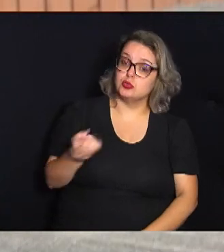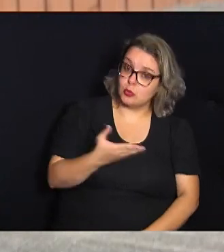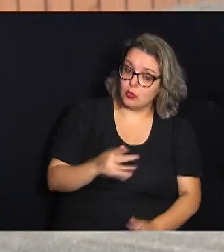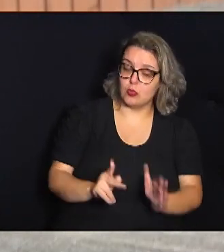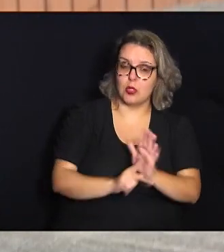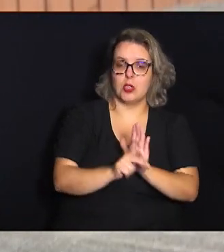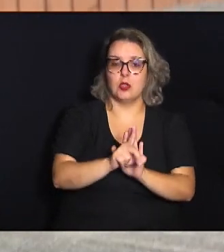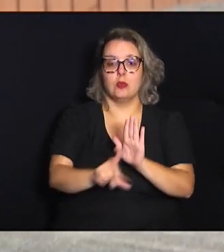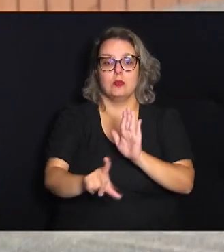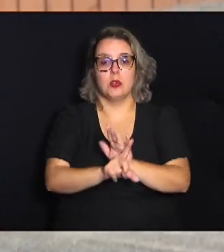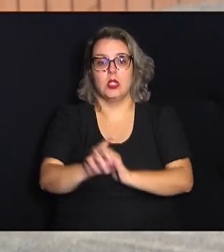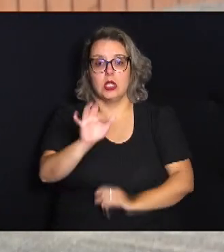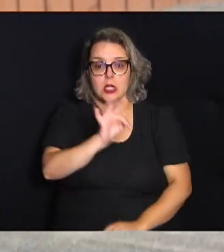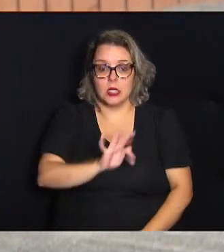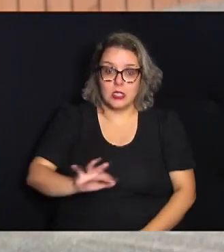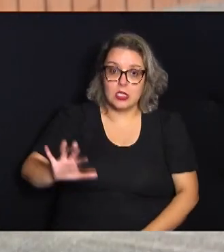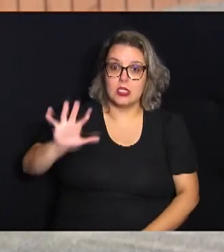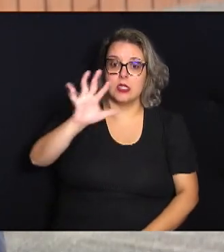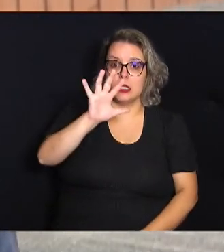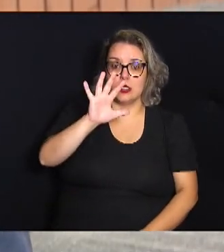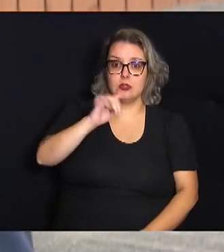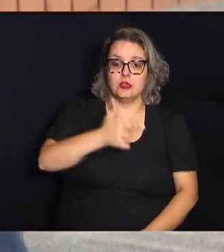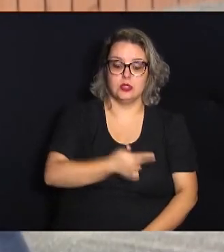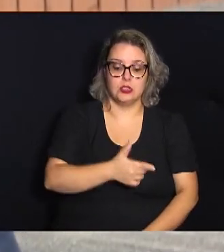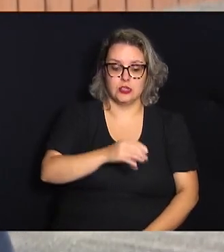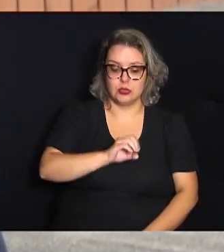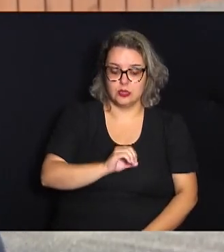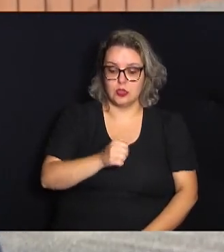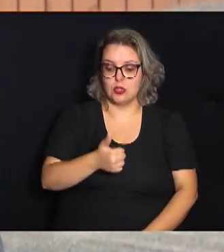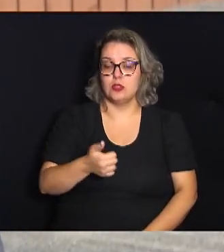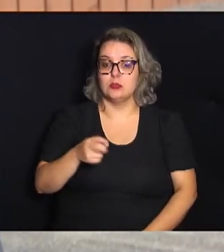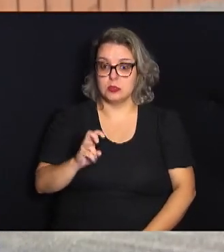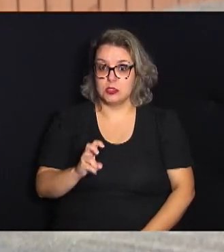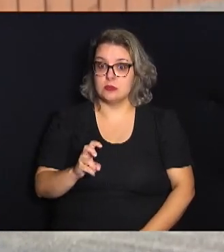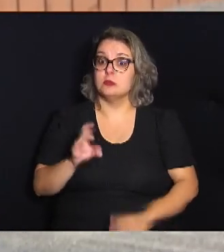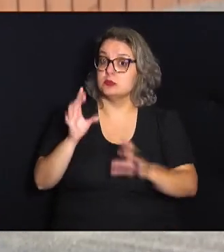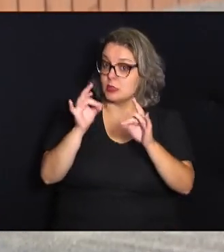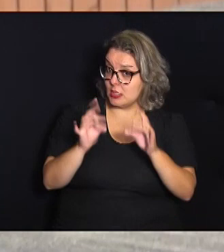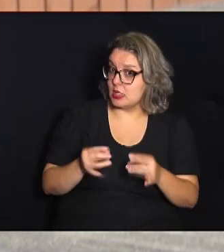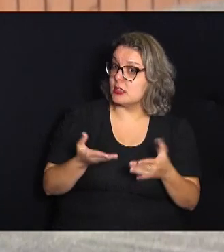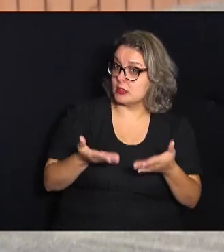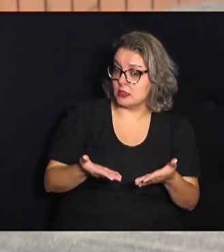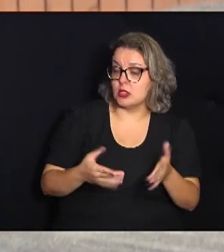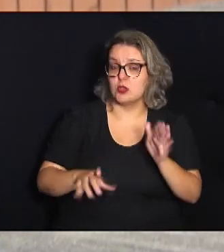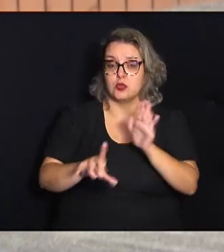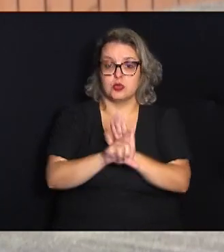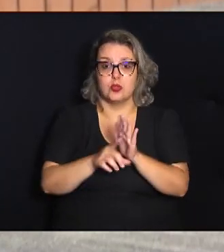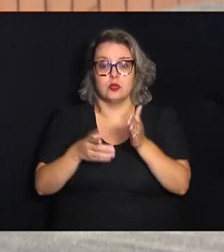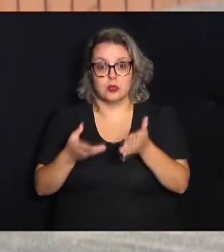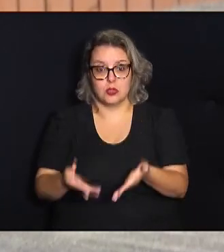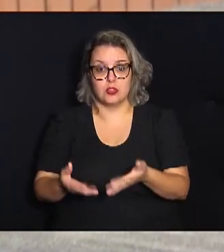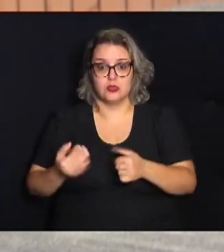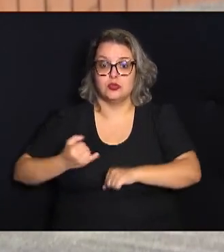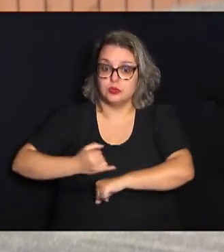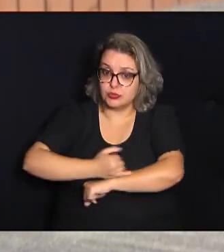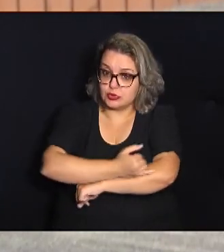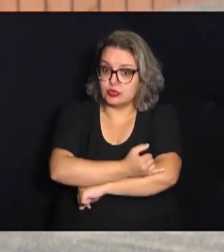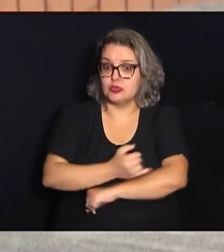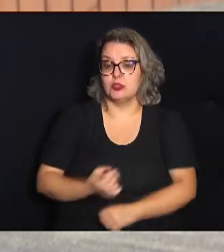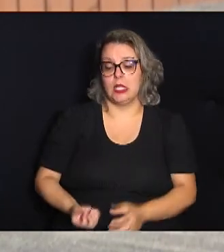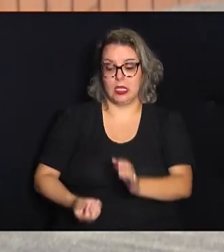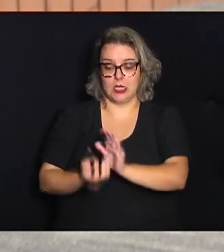lei federal, que é uma lei de 2015, que versa justamente sobre a legislação da infraestrutura,